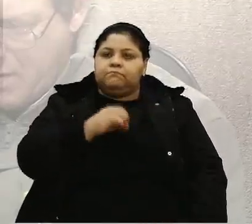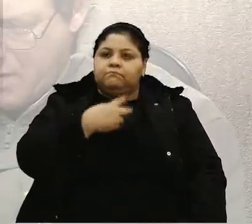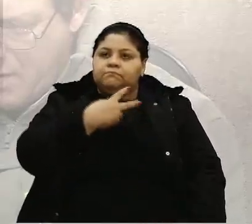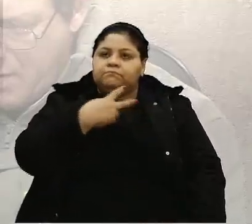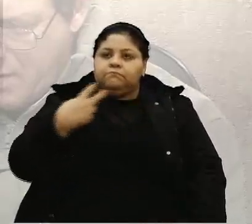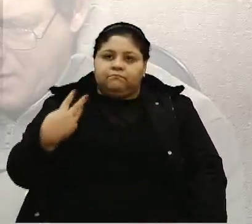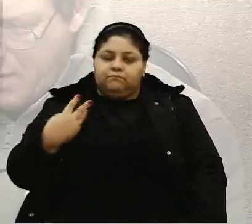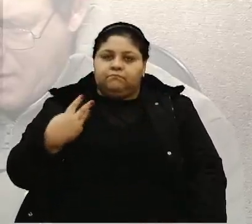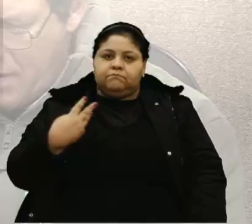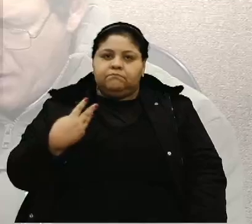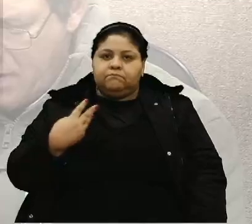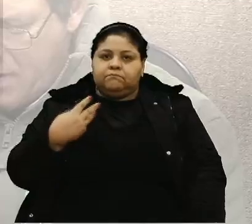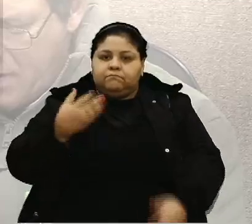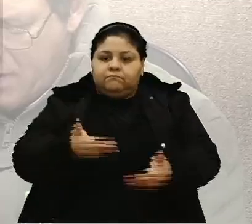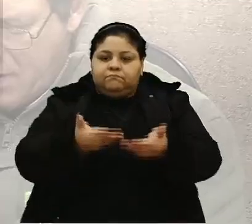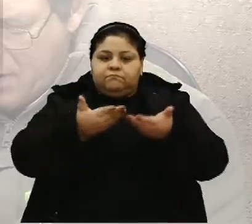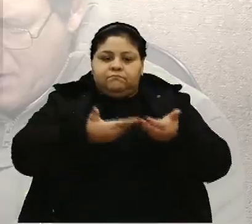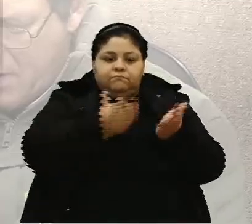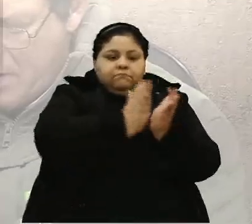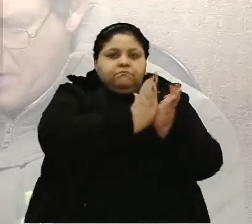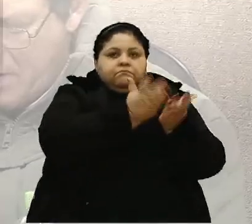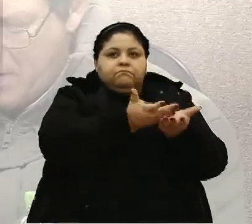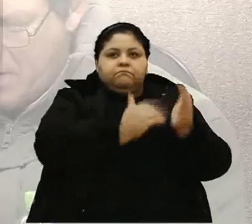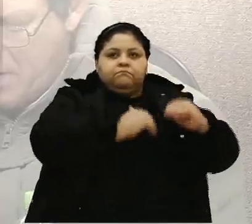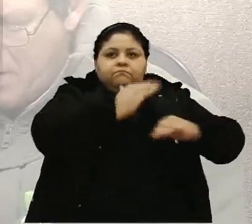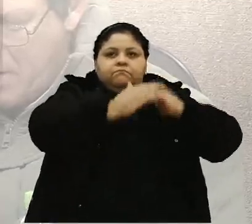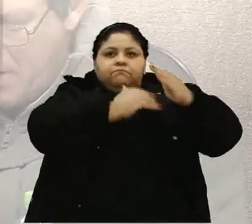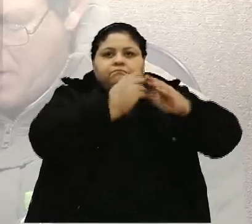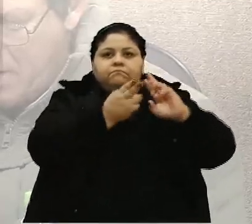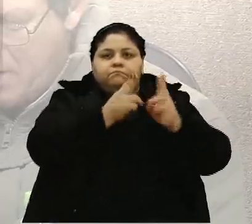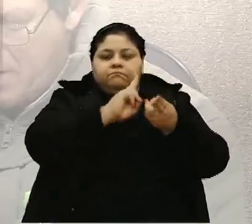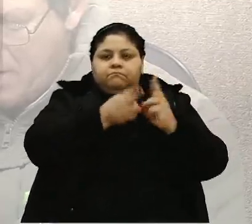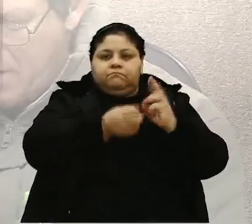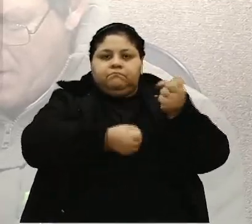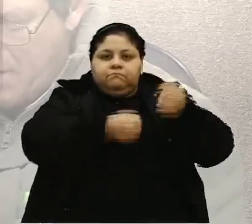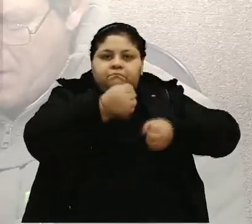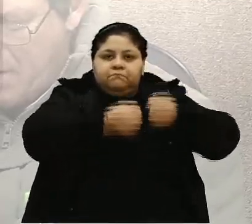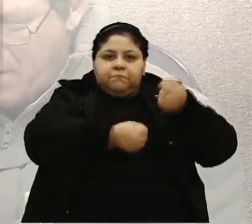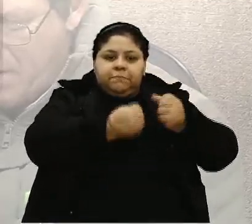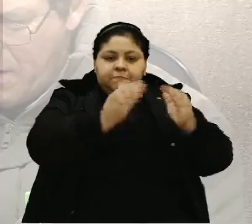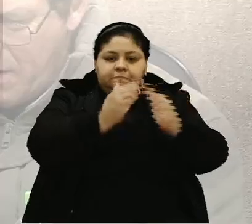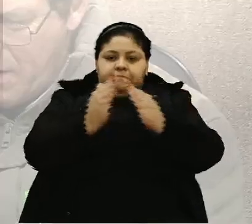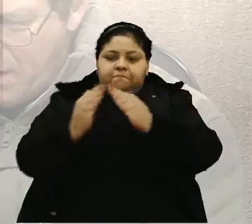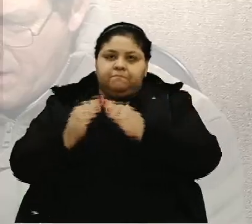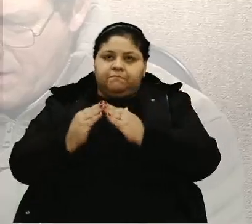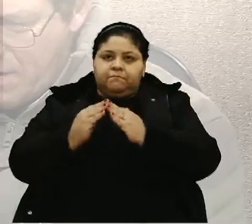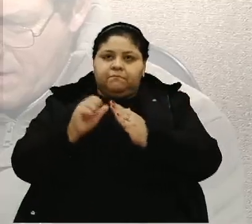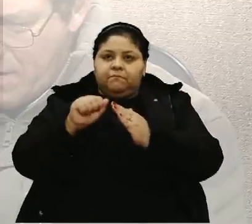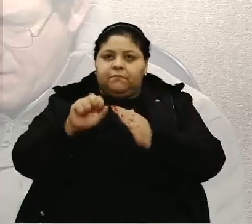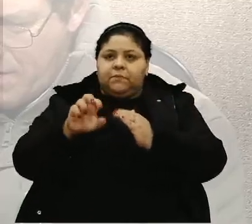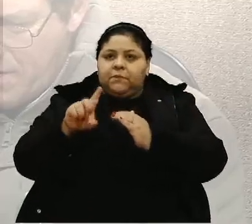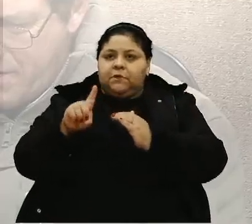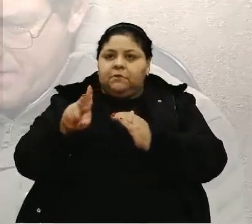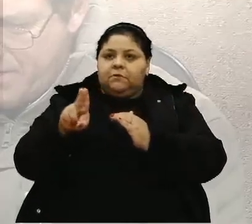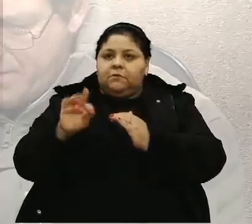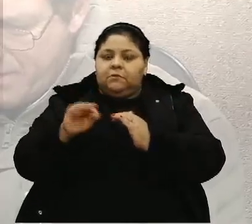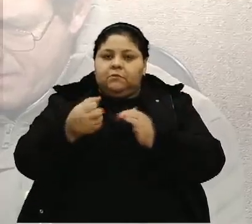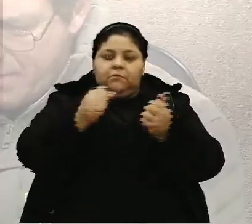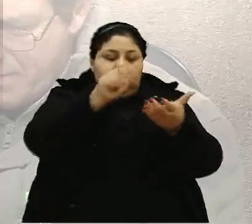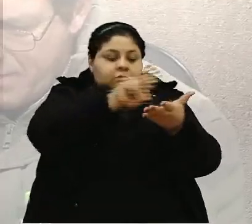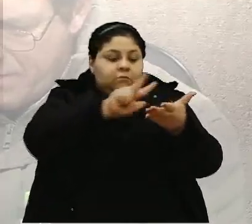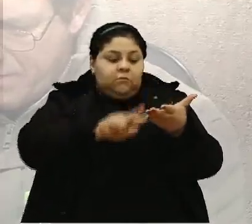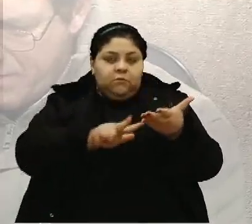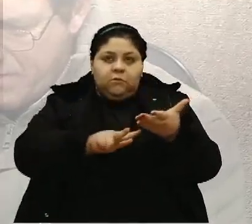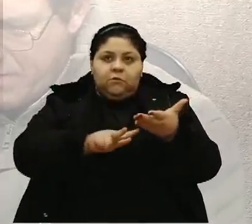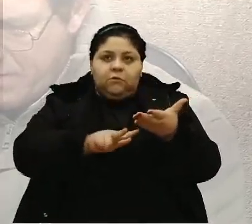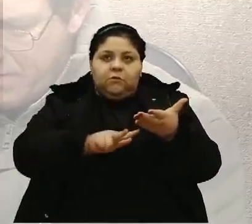1/2023. Recebe essa Comissão de Desenvolvimento Urbano, Transporte e Habitação, SEDUT, para análise e emissão